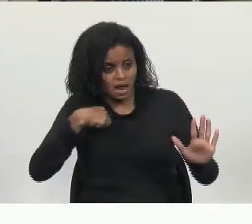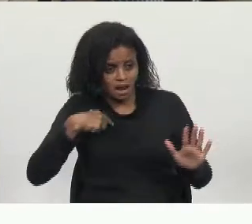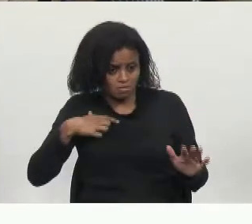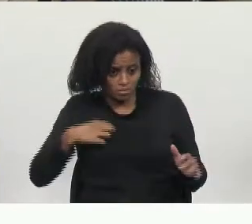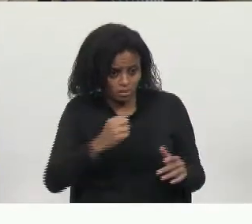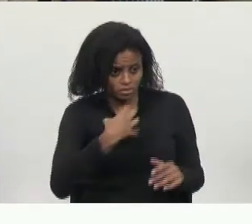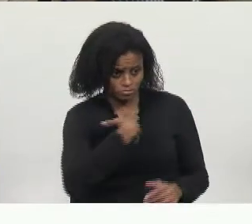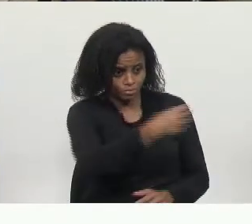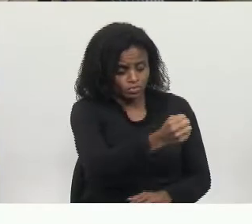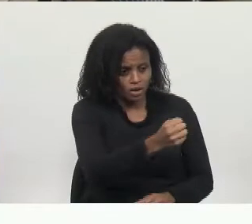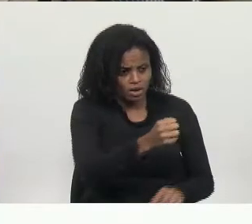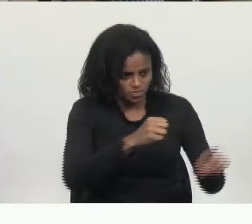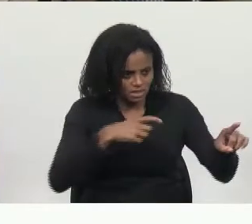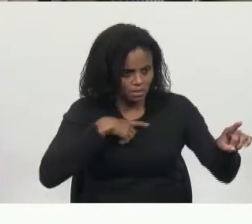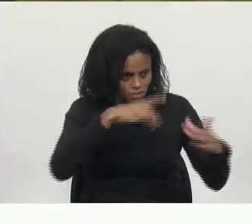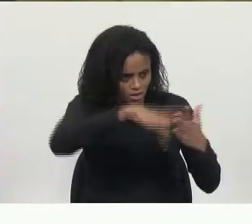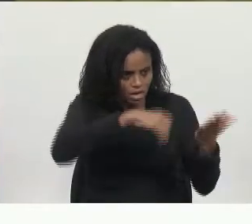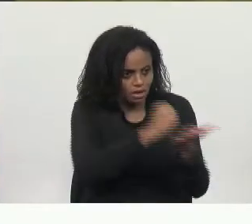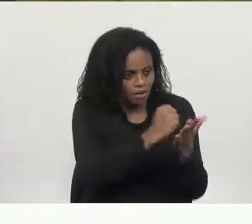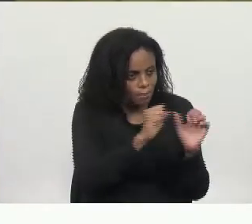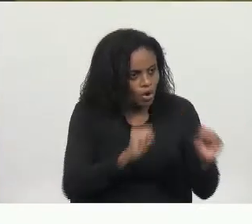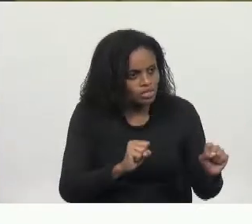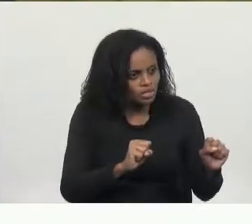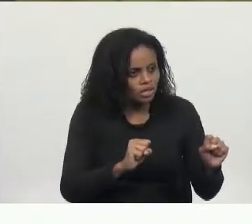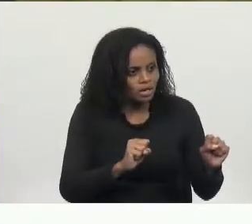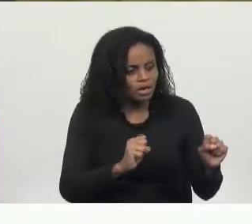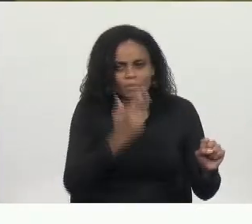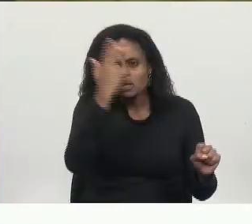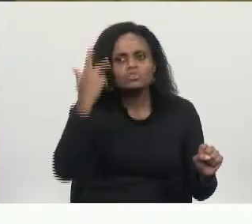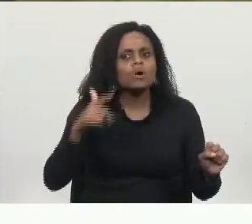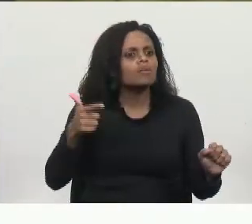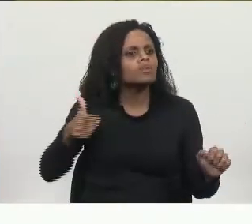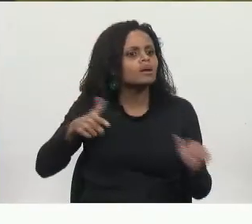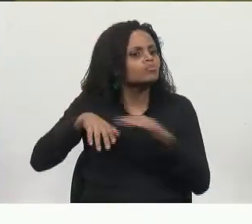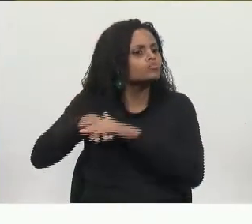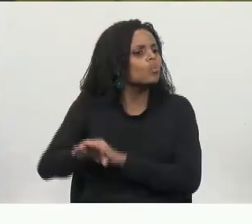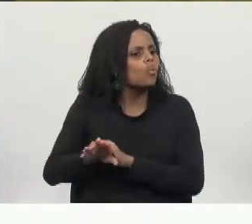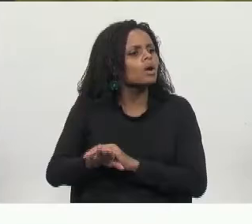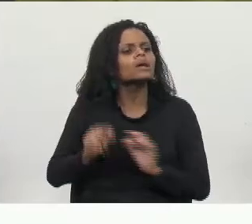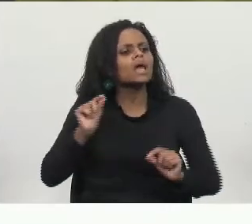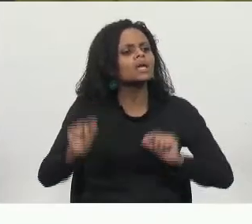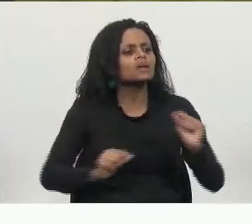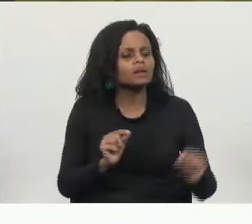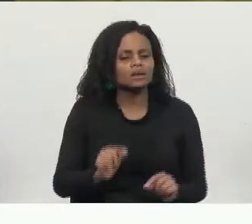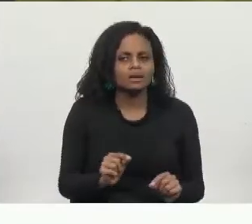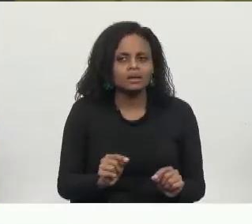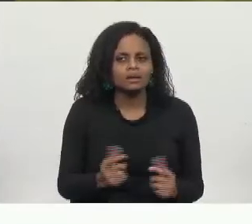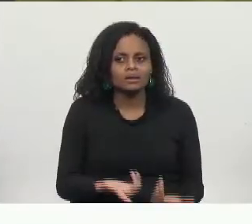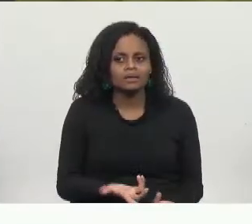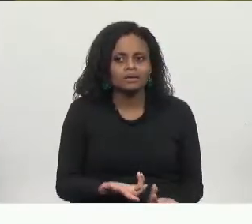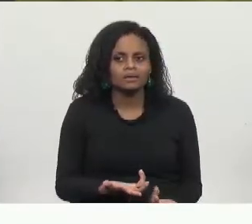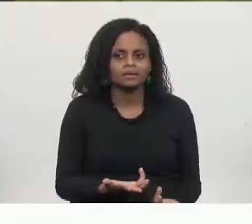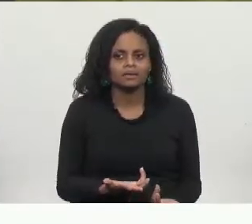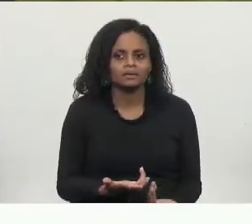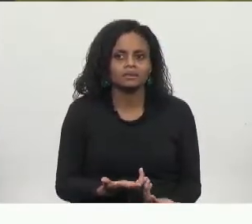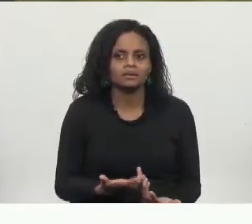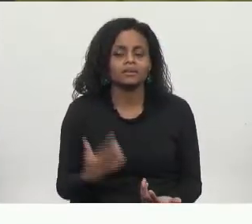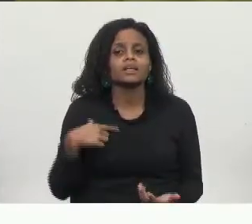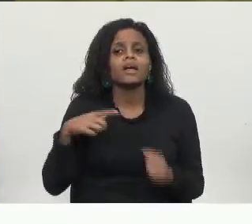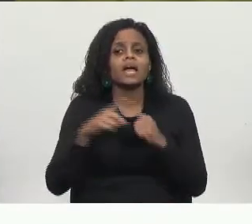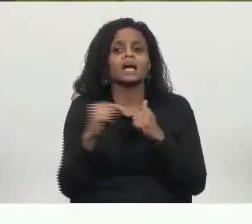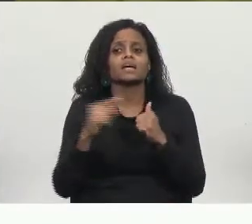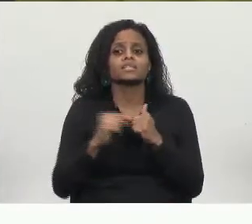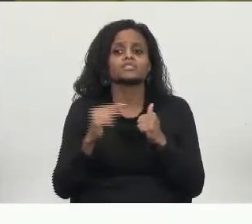Como é que... Está entendendo? Como é que o presidente, de repente, ele não tem autorização, ele vai me desarmar? Então, é uma questão até que esse artigo aqui é um